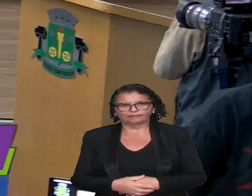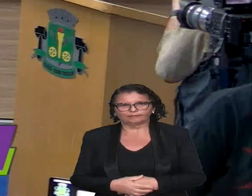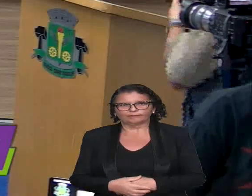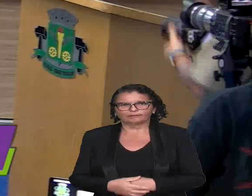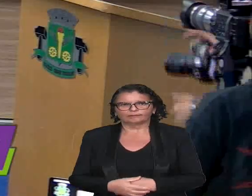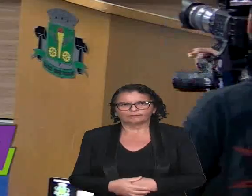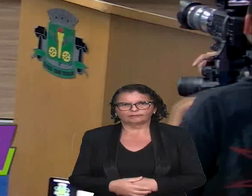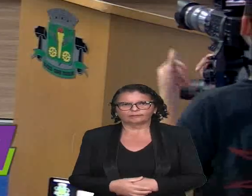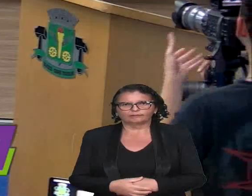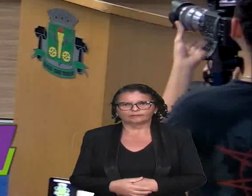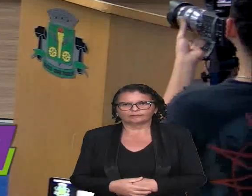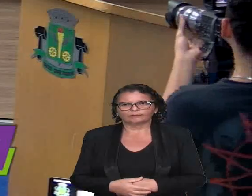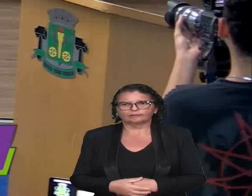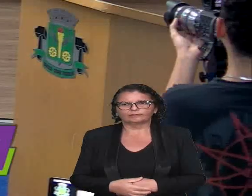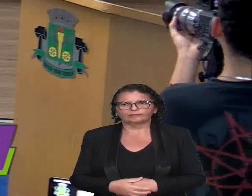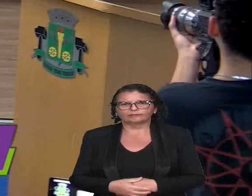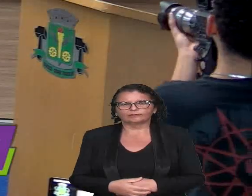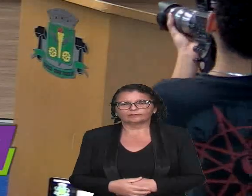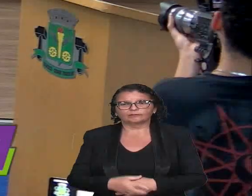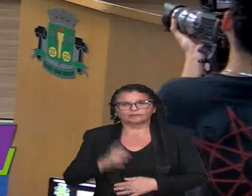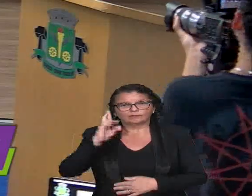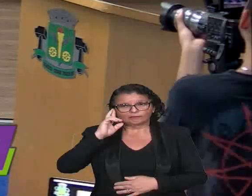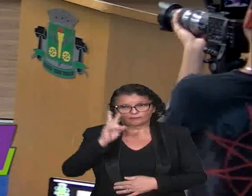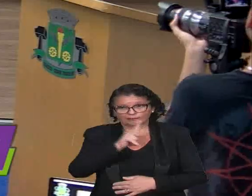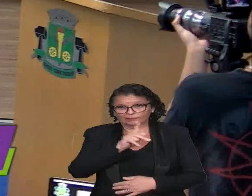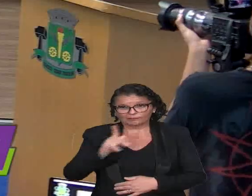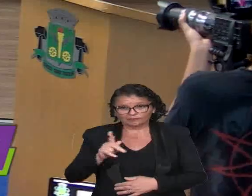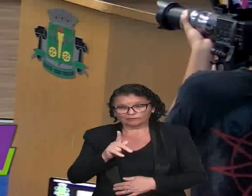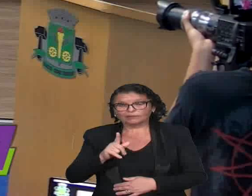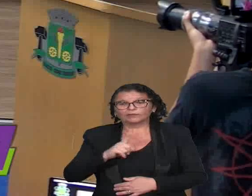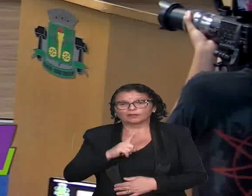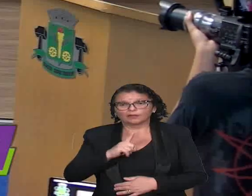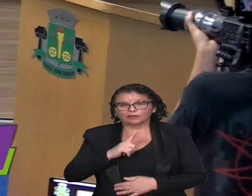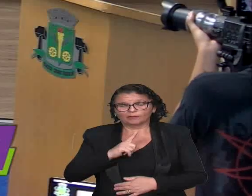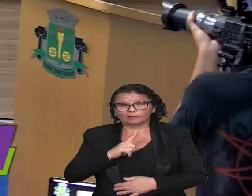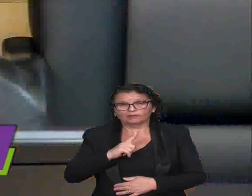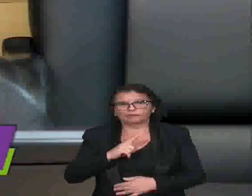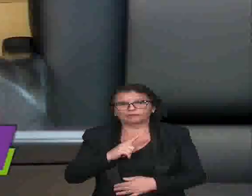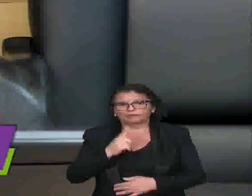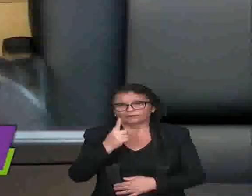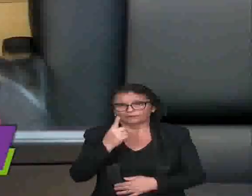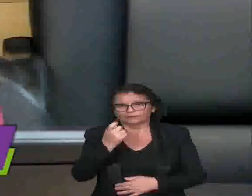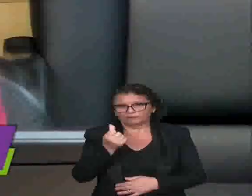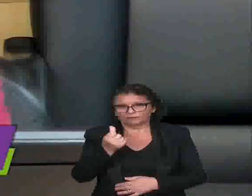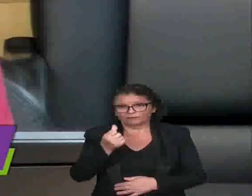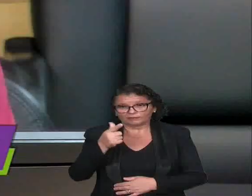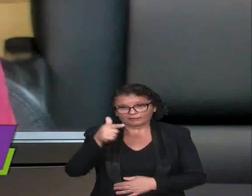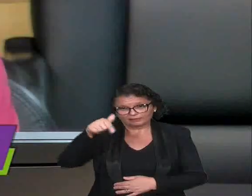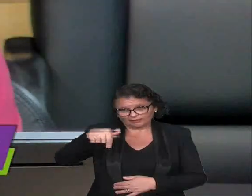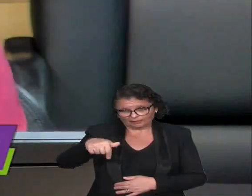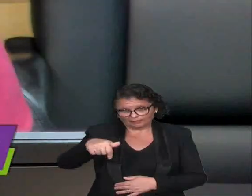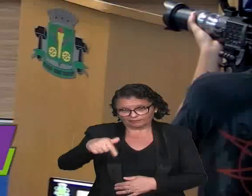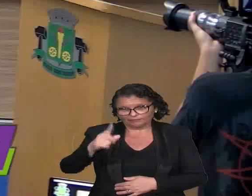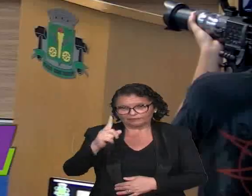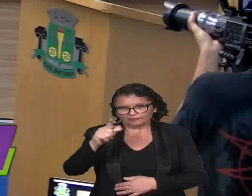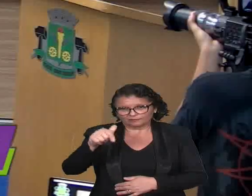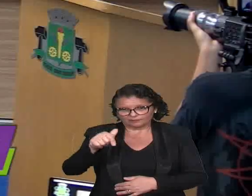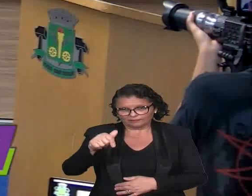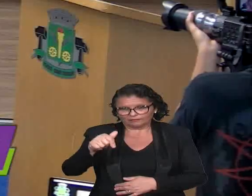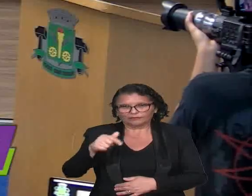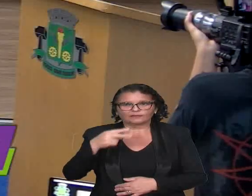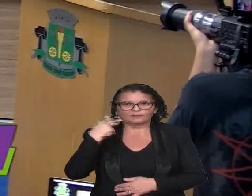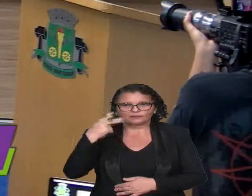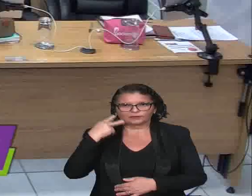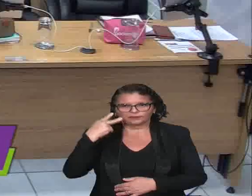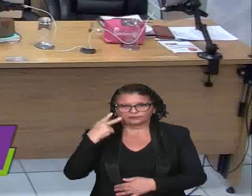presentees senhor senhor presidente encontram-se presentes 17 vereadores havendo número